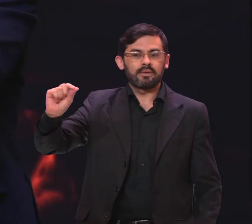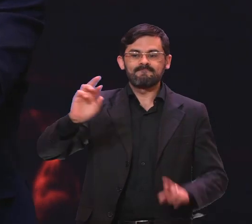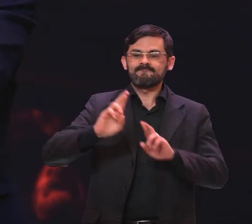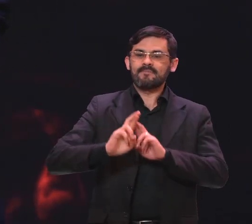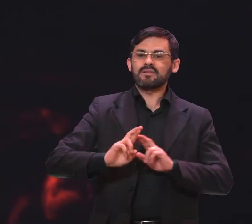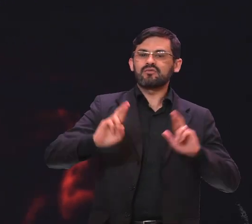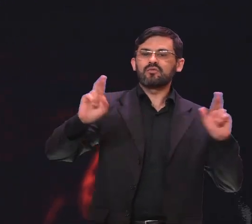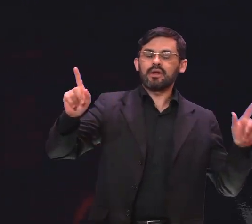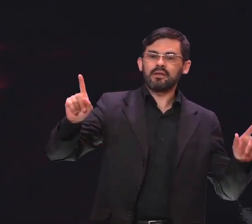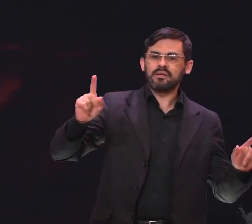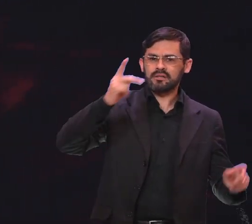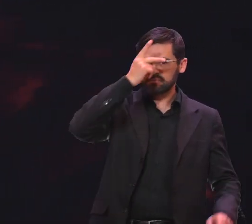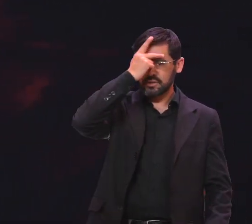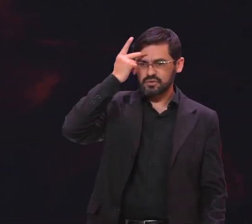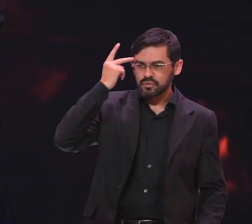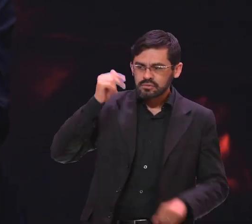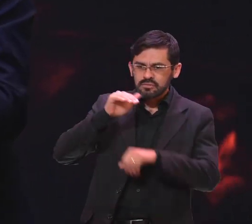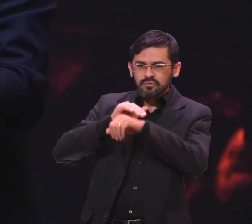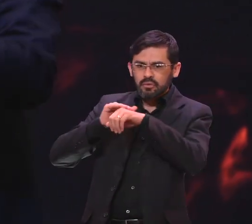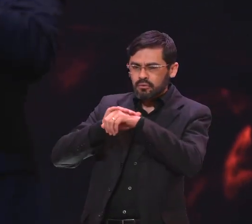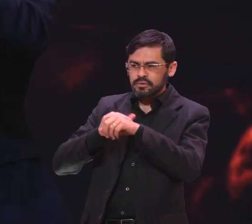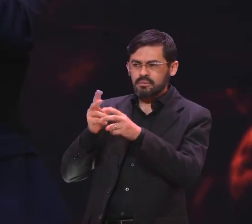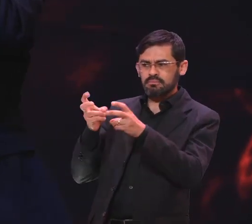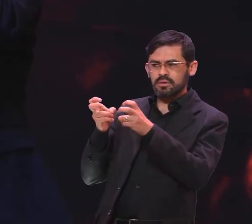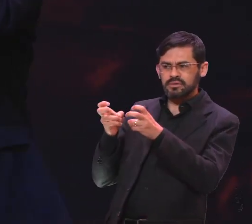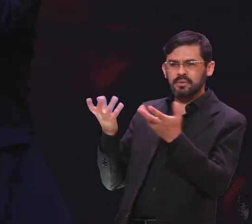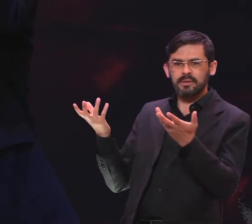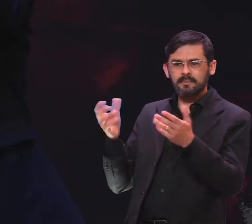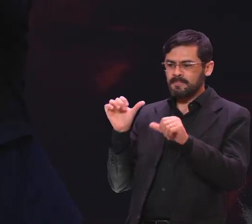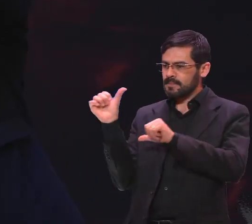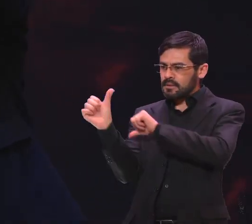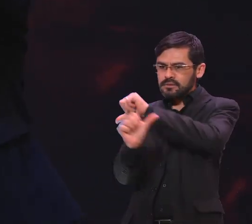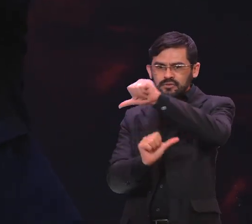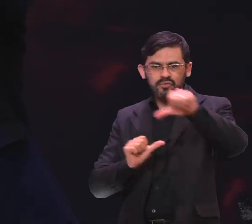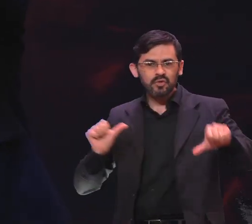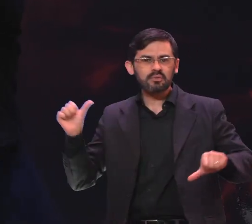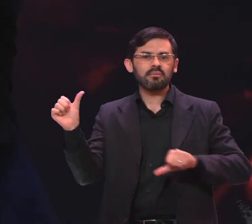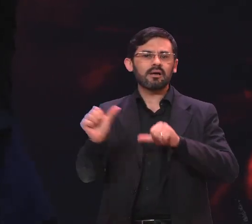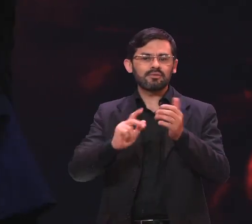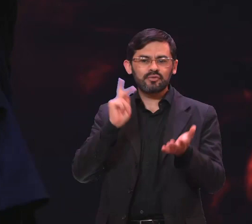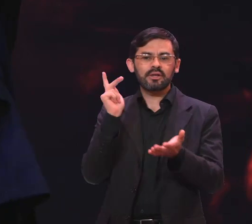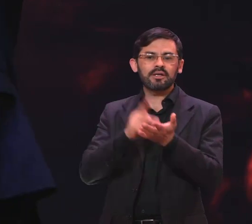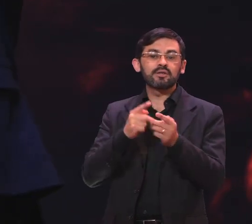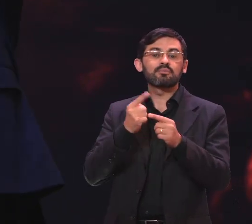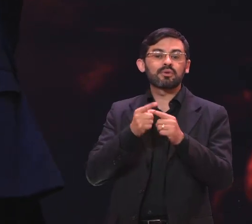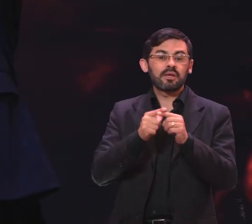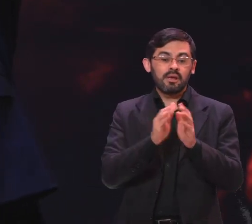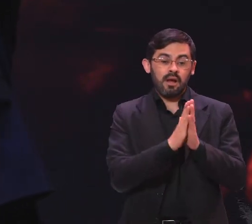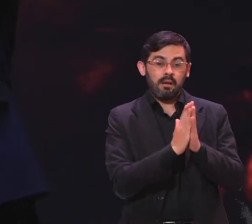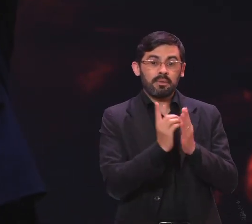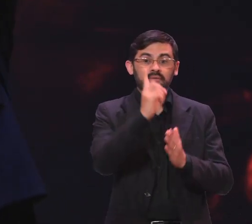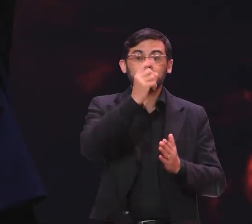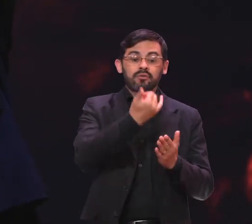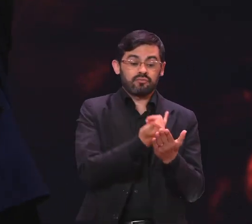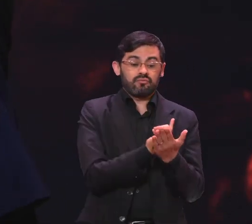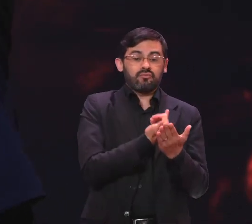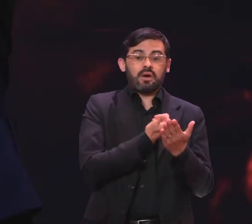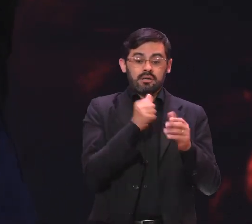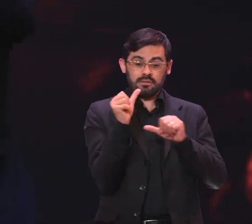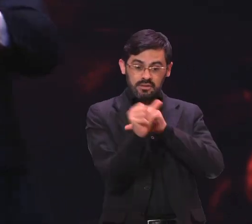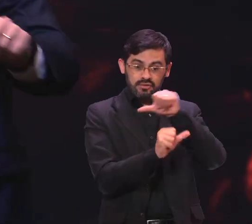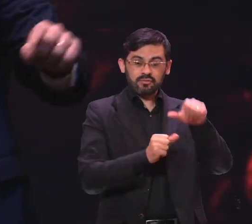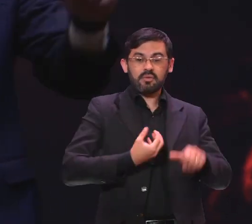mesmo. As pessoas vão conversar com ele. Ele está completamente transformado, porque a palavra de Deus é